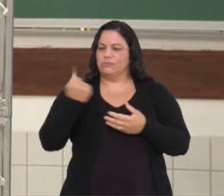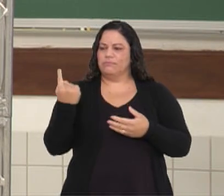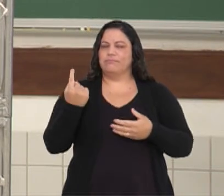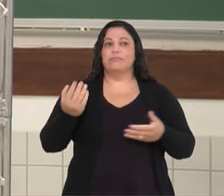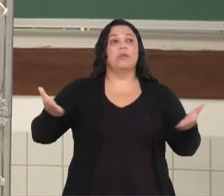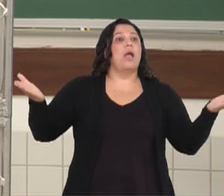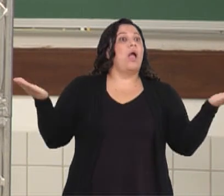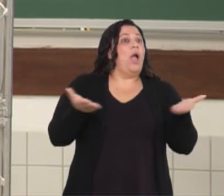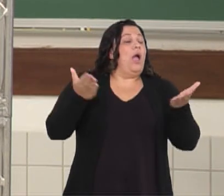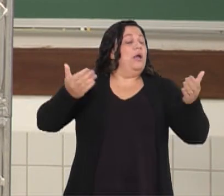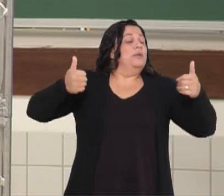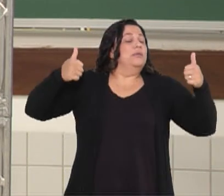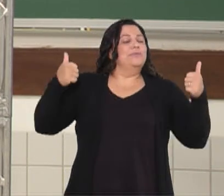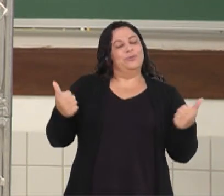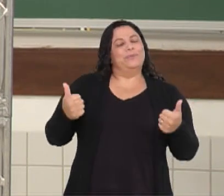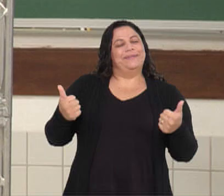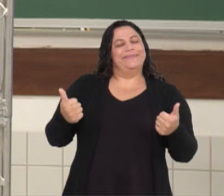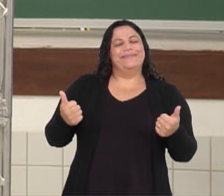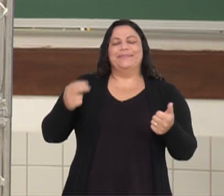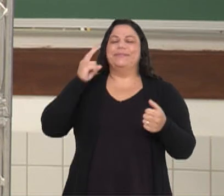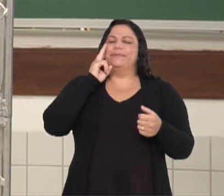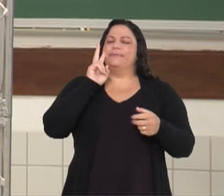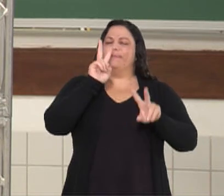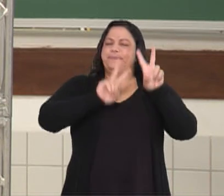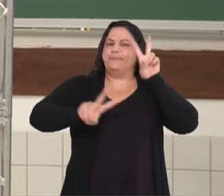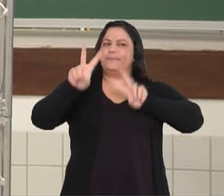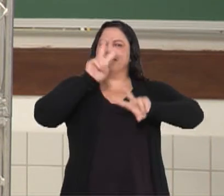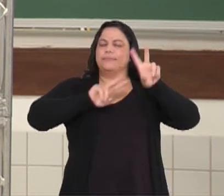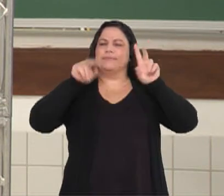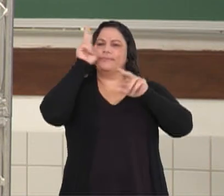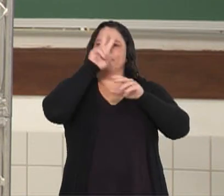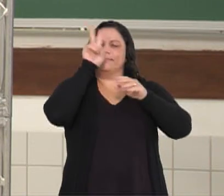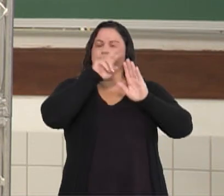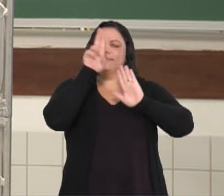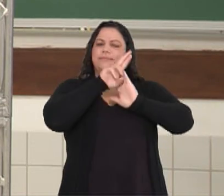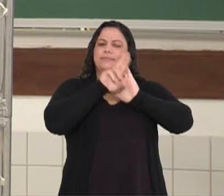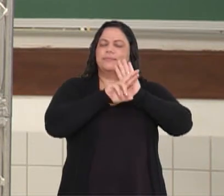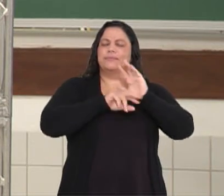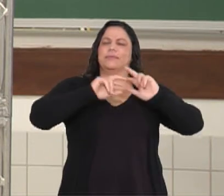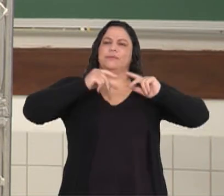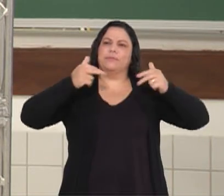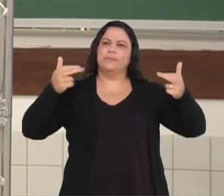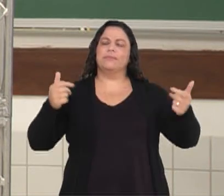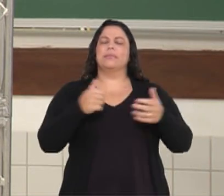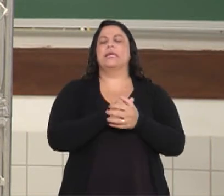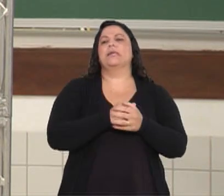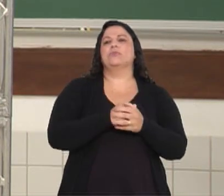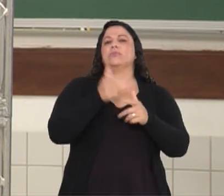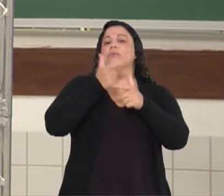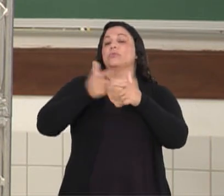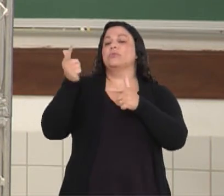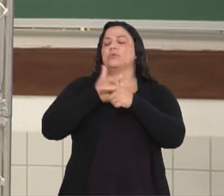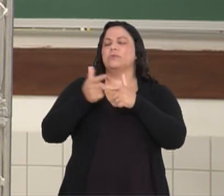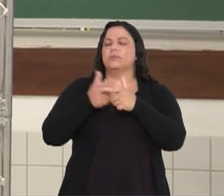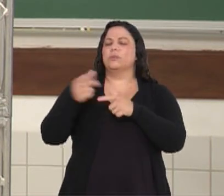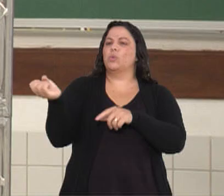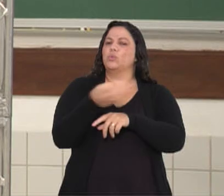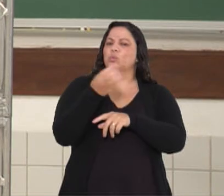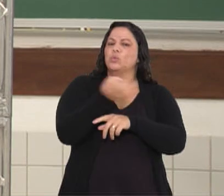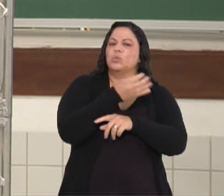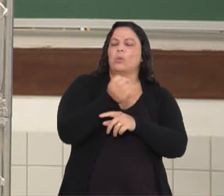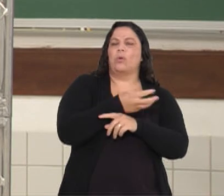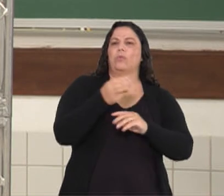hoje fizemos uma revisãozinha de alguns processos, métodos de divisão. Falamos dos novos métodos e